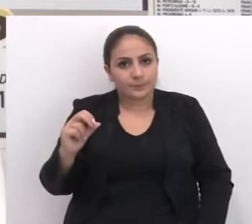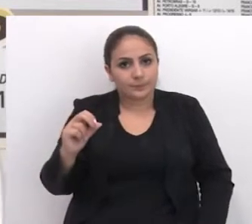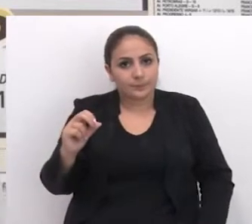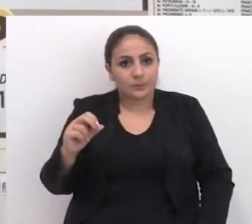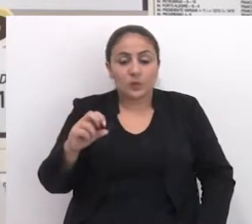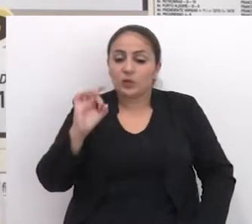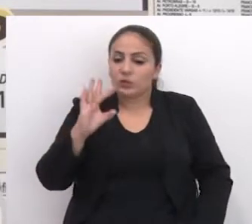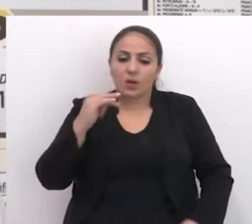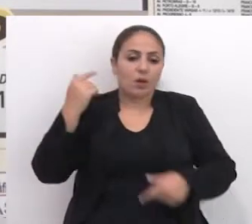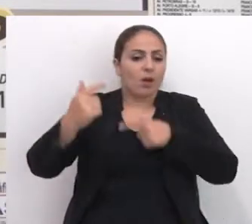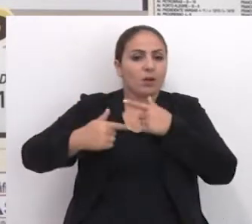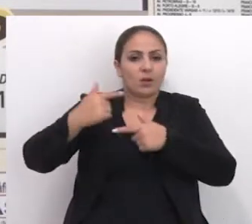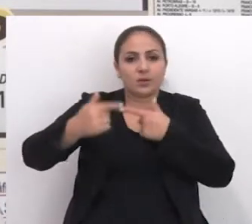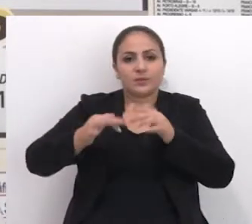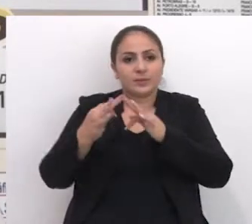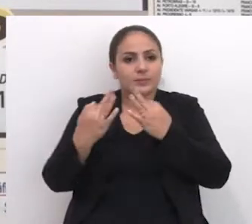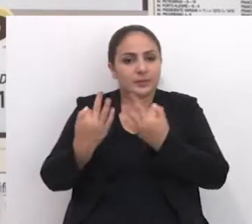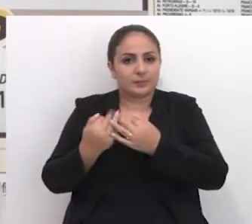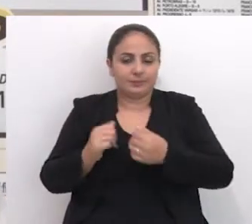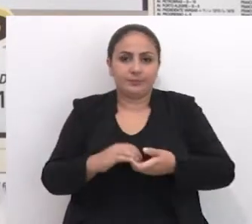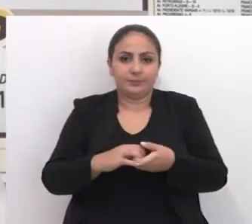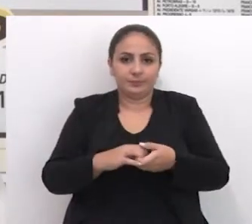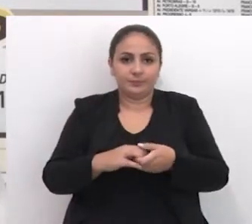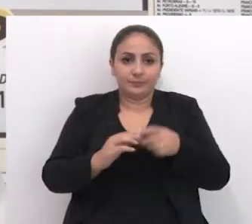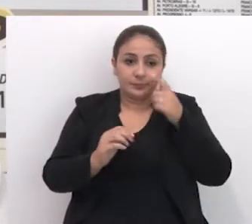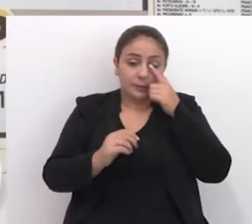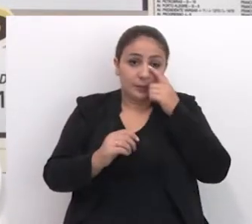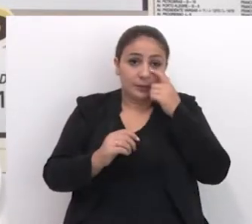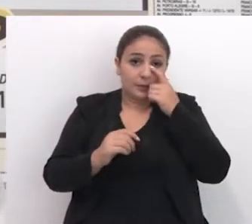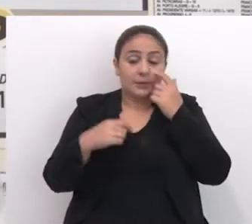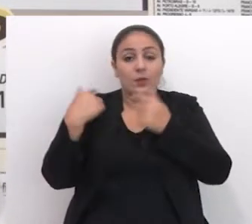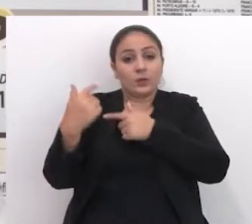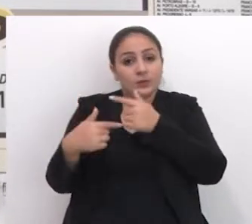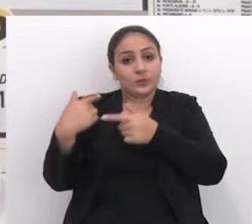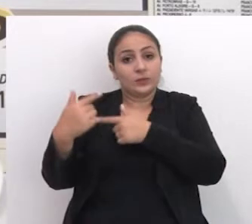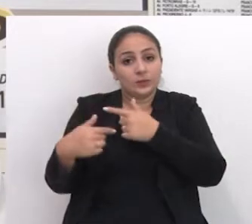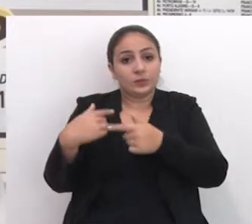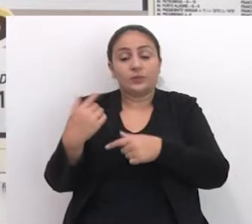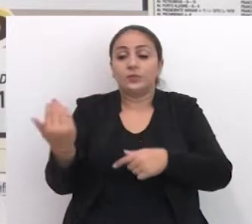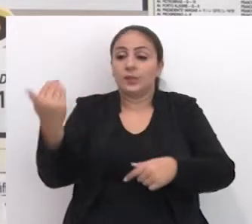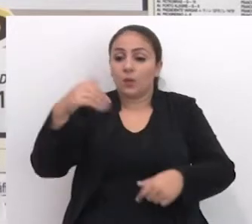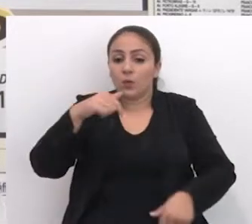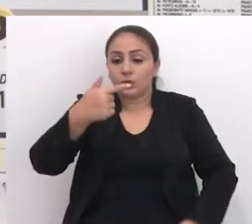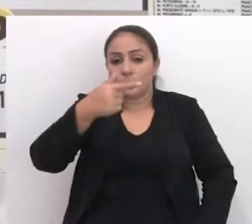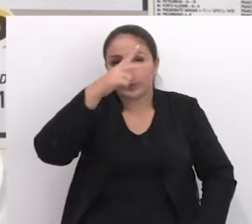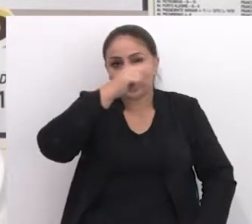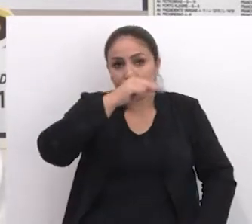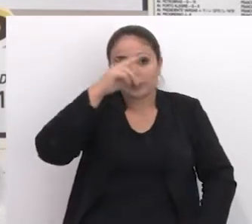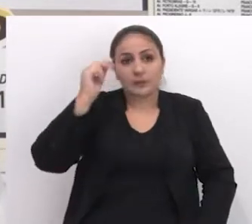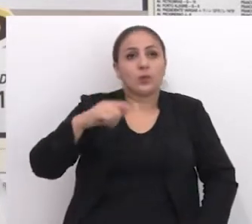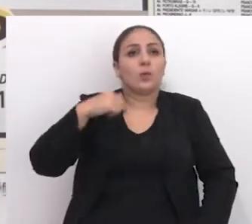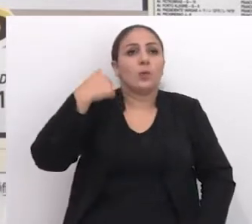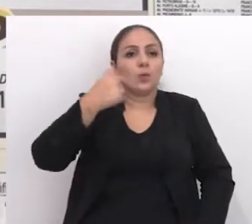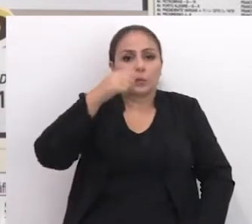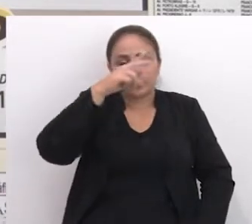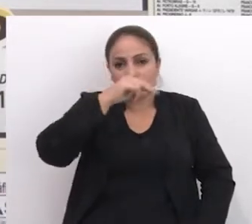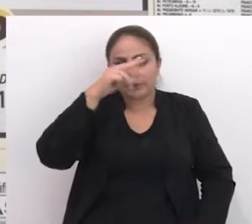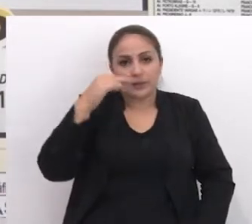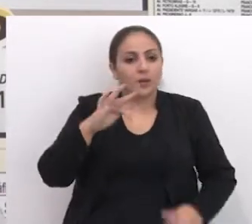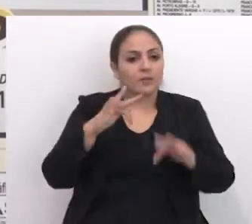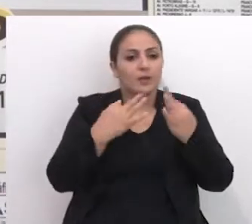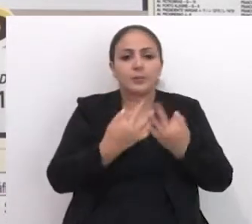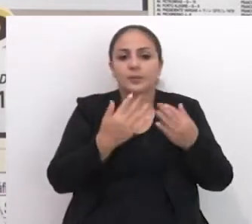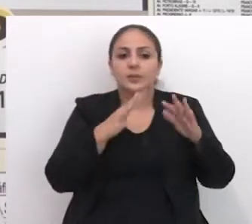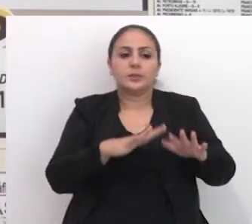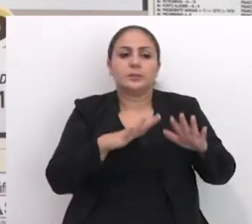E senão nós vamos estar ficando só enrolando essas famílias. Isso aí, vamos enrolando, vai vir outro prefeito, vai vir mais outro prefeito e